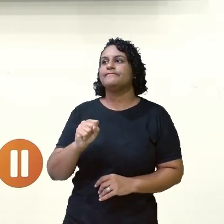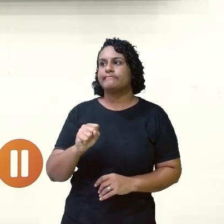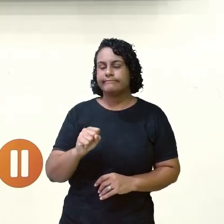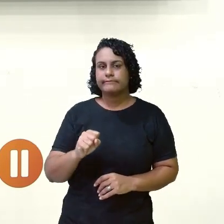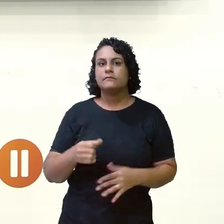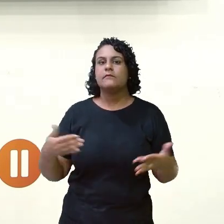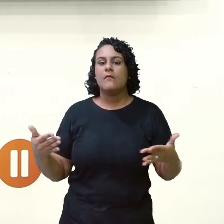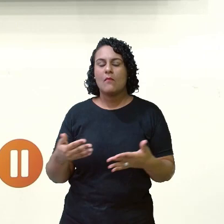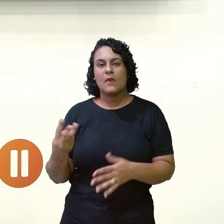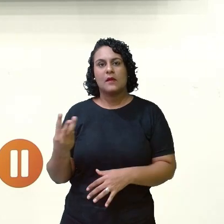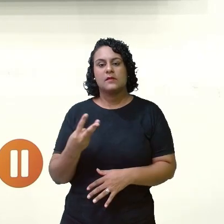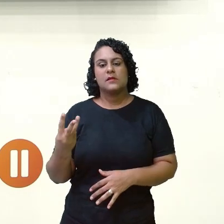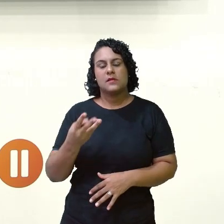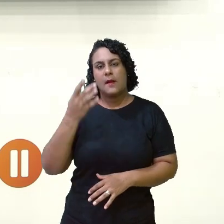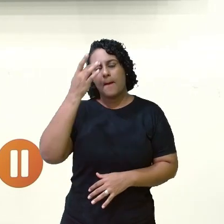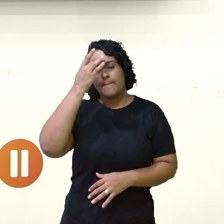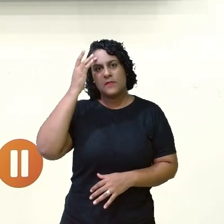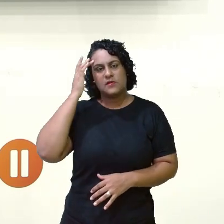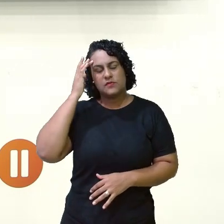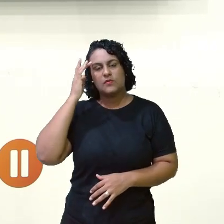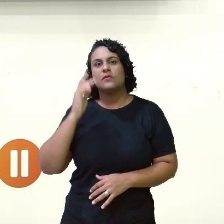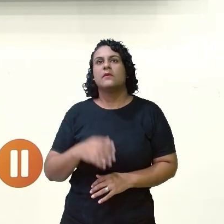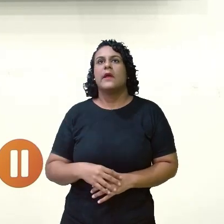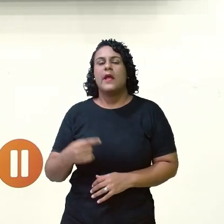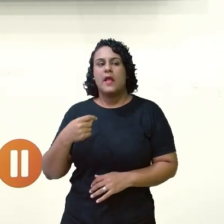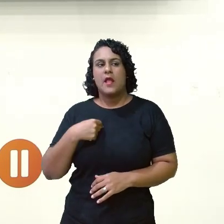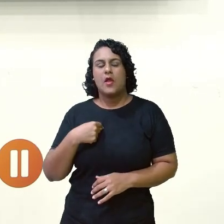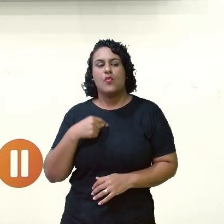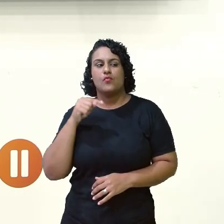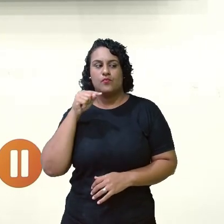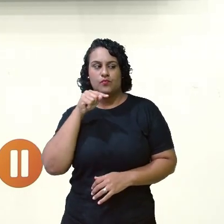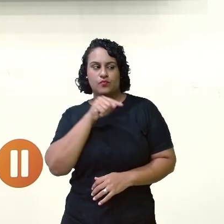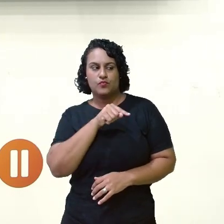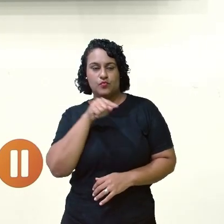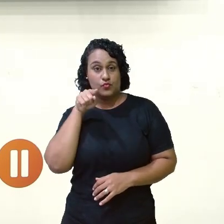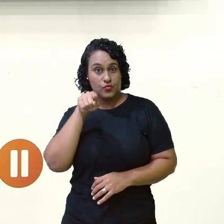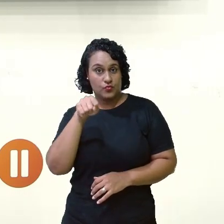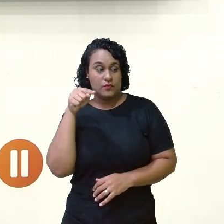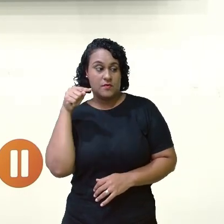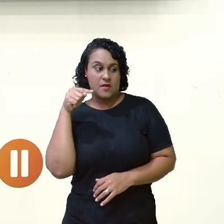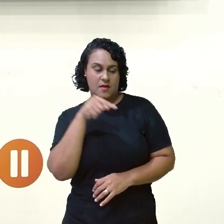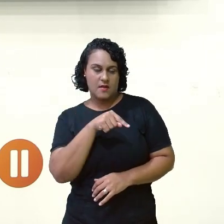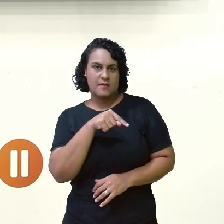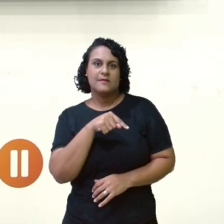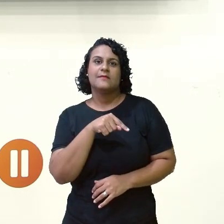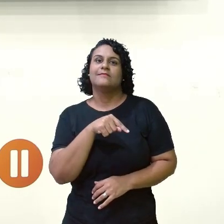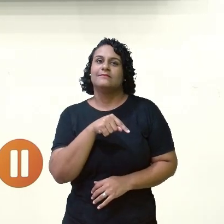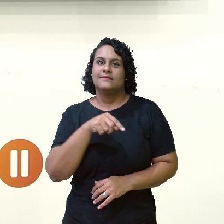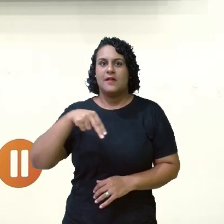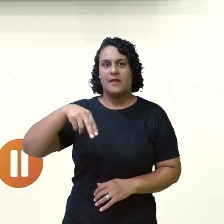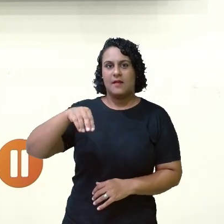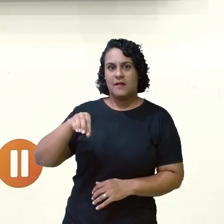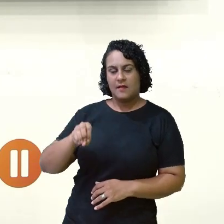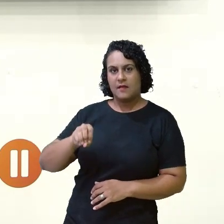terceira pessoa do plural. Eu, tu, ele, nós, vós, eles. Então, observem aí, verbo